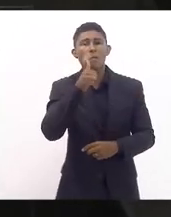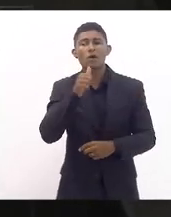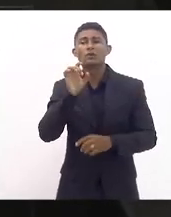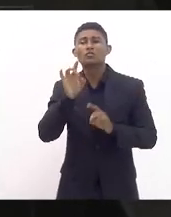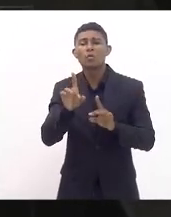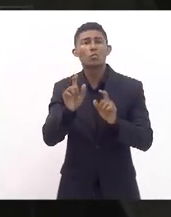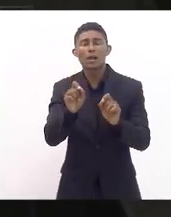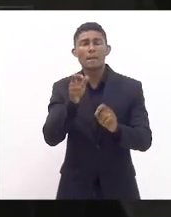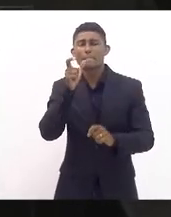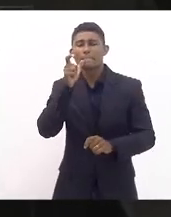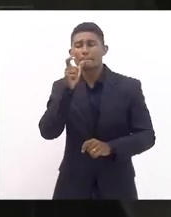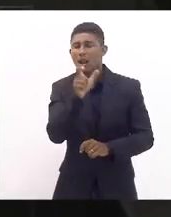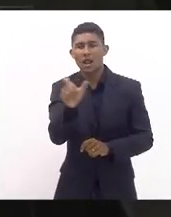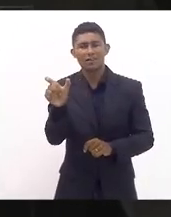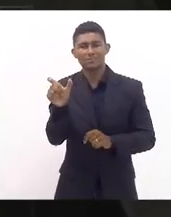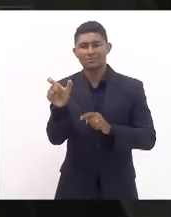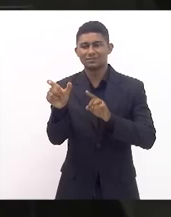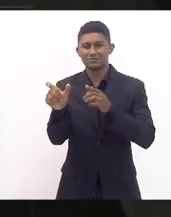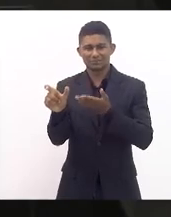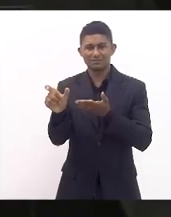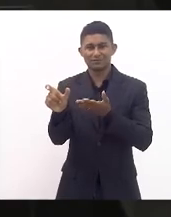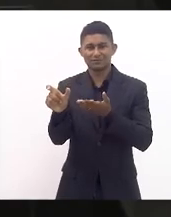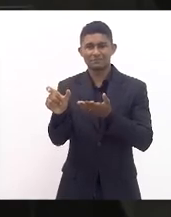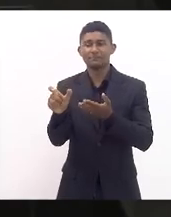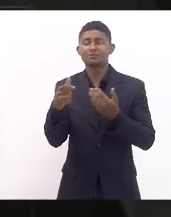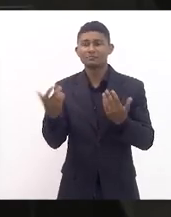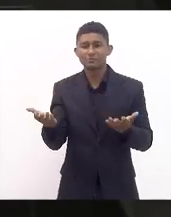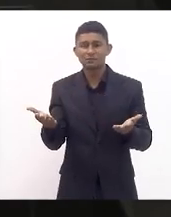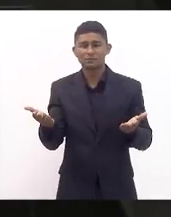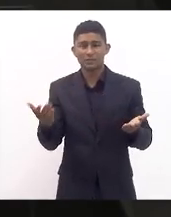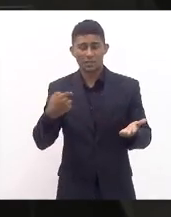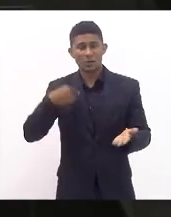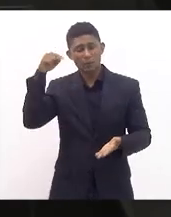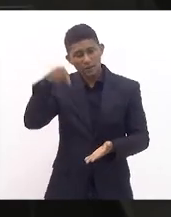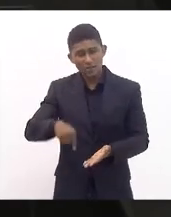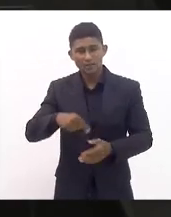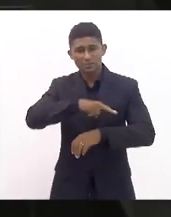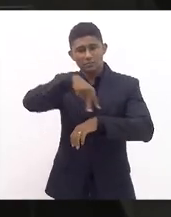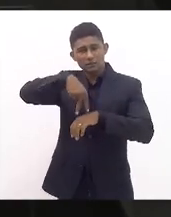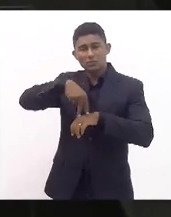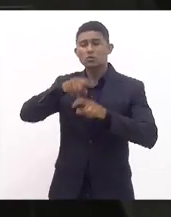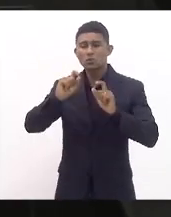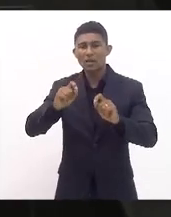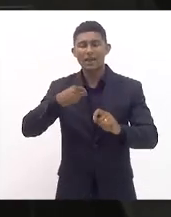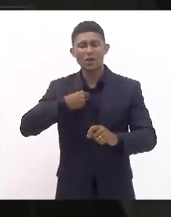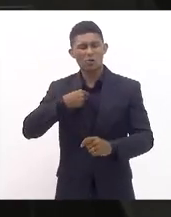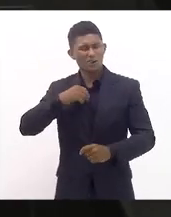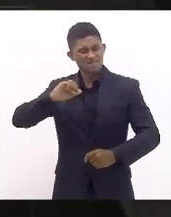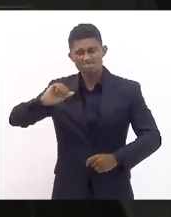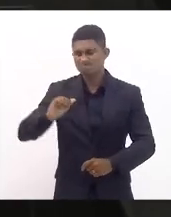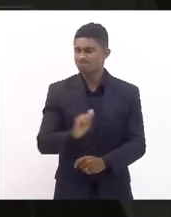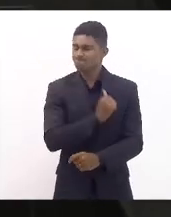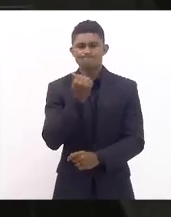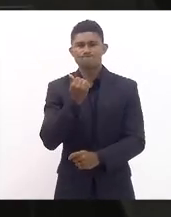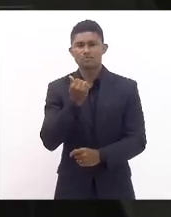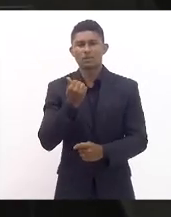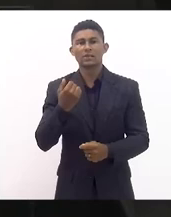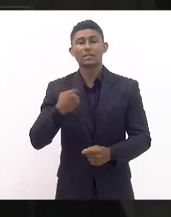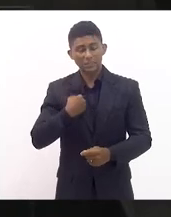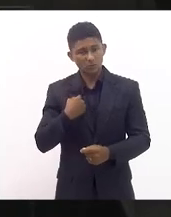palavra. E a palavra que hoje eu me manifesto aqui é de indignação. E eu